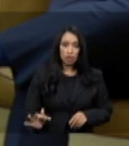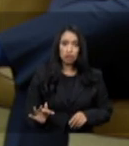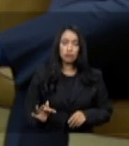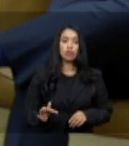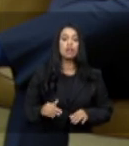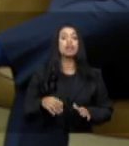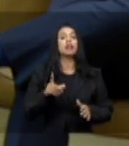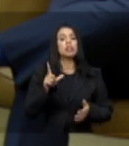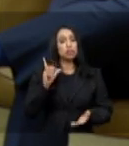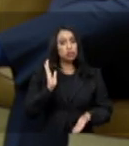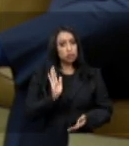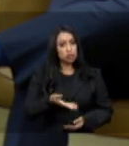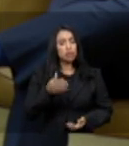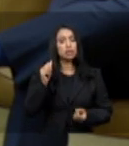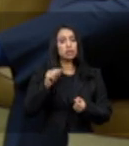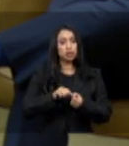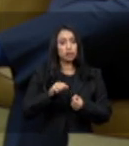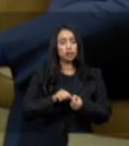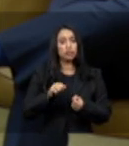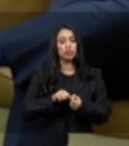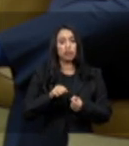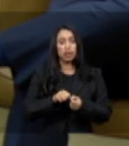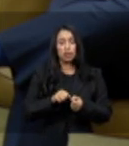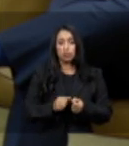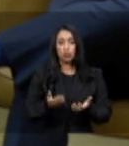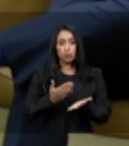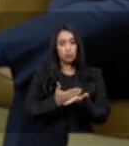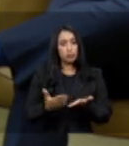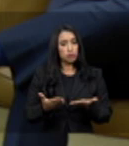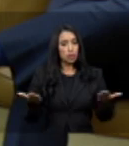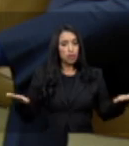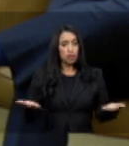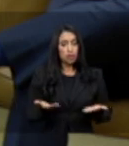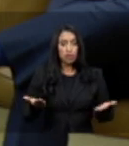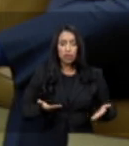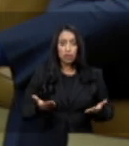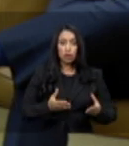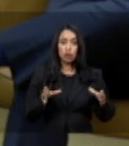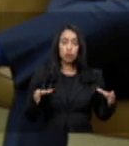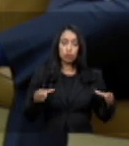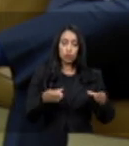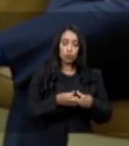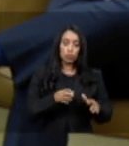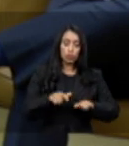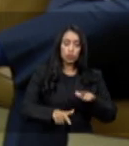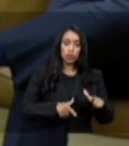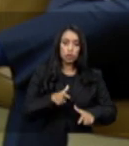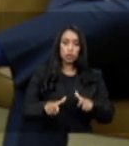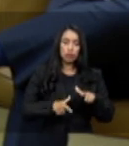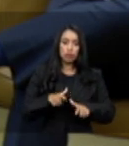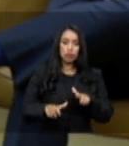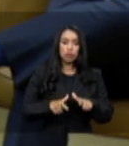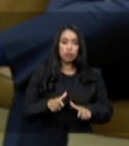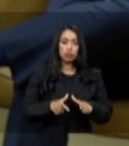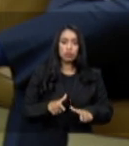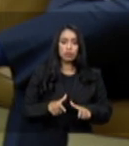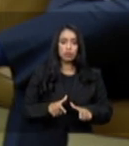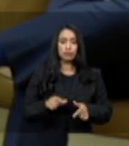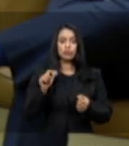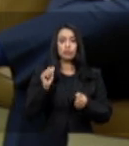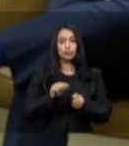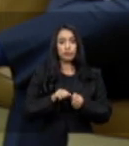essas medidas concretas adotadas recentemente sob o comando deste grupo de trabalho no âmbito das demais